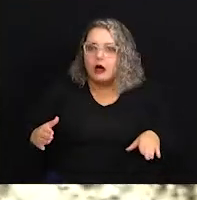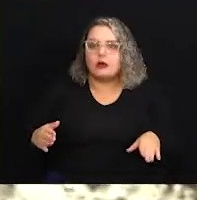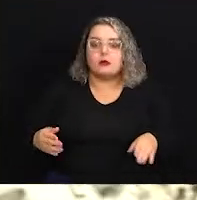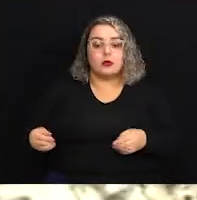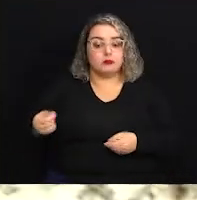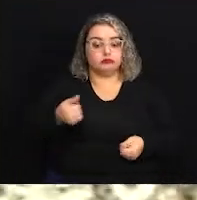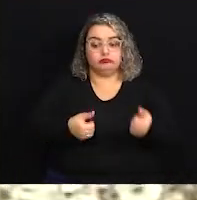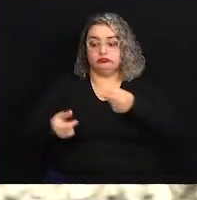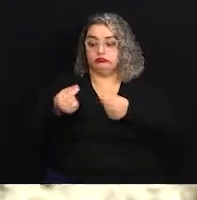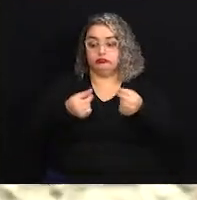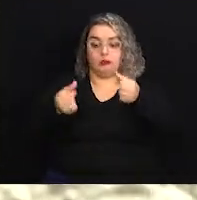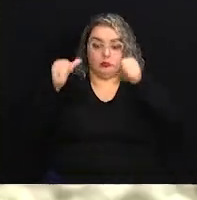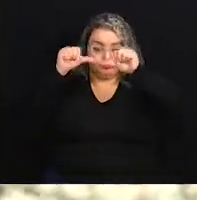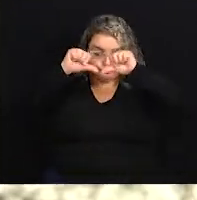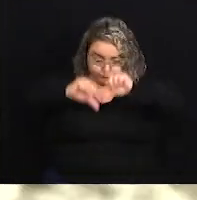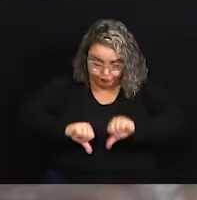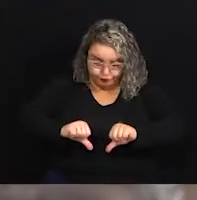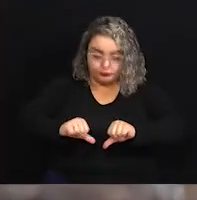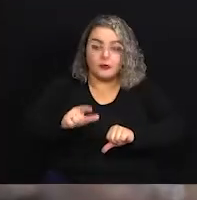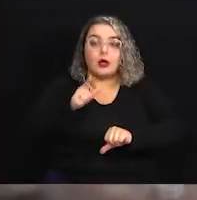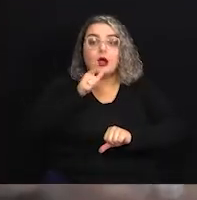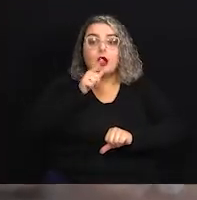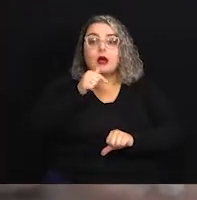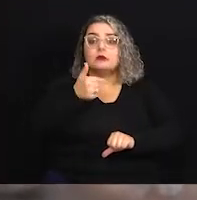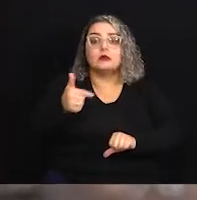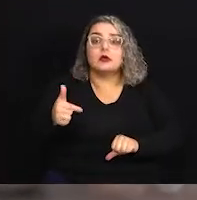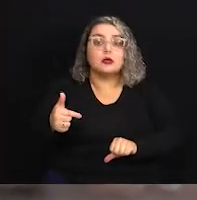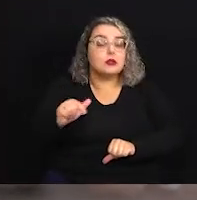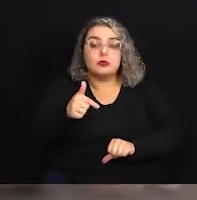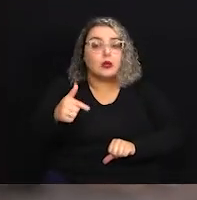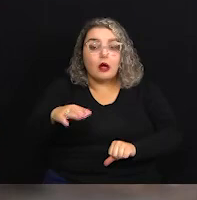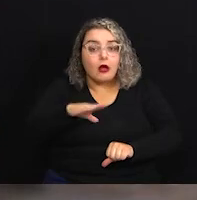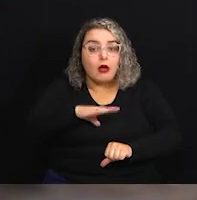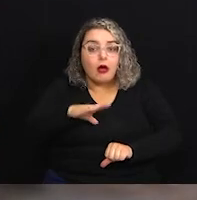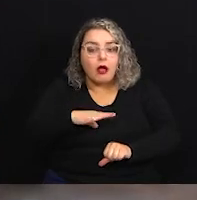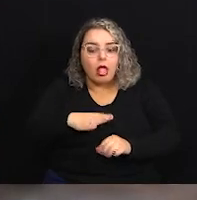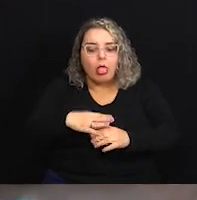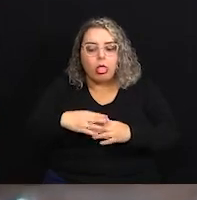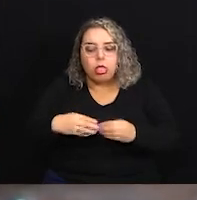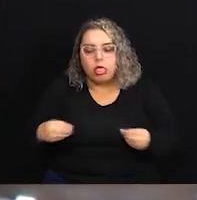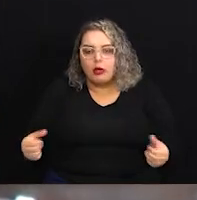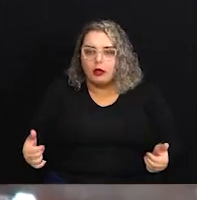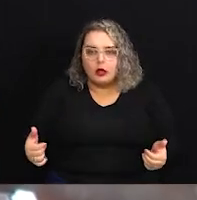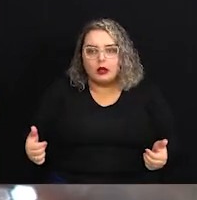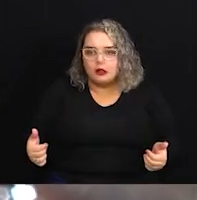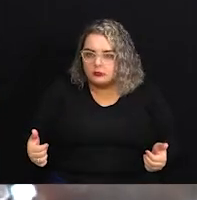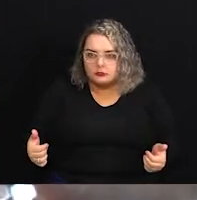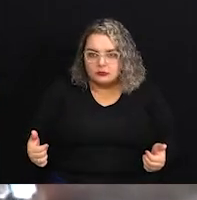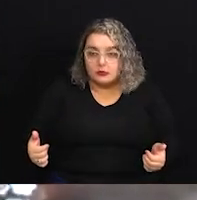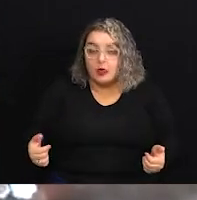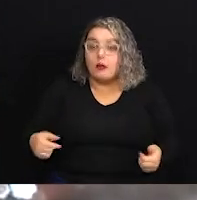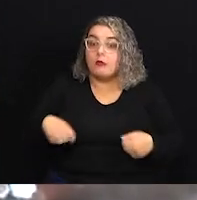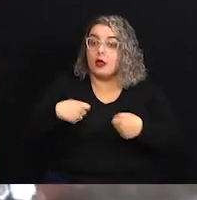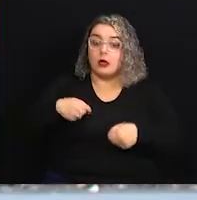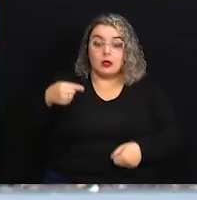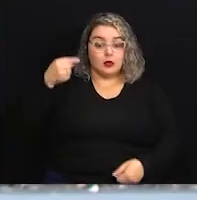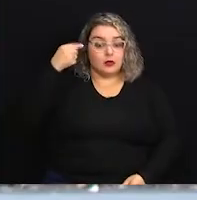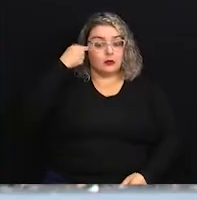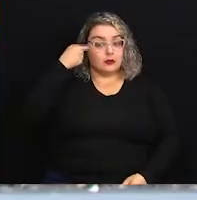crise hídrica e que sem água as cidades morrem. Então nós temos que repensar a nossa